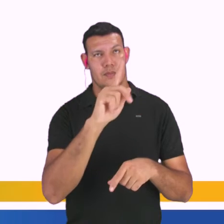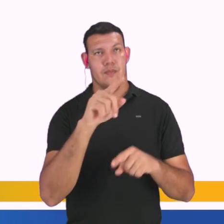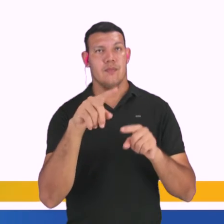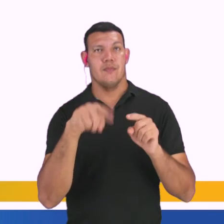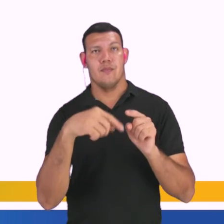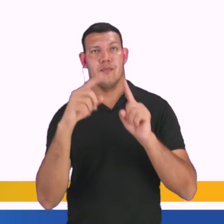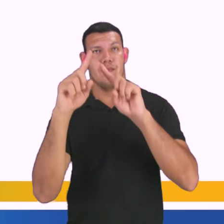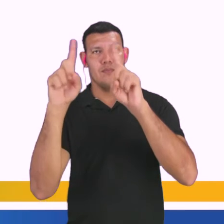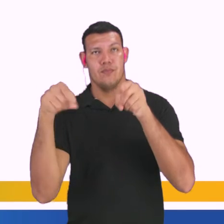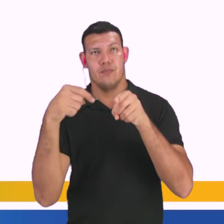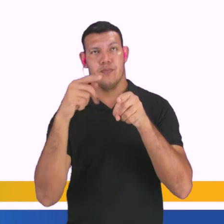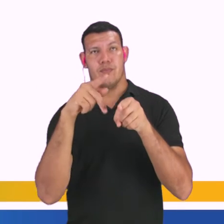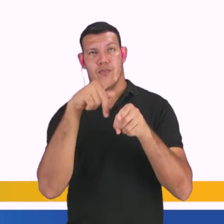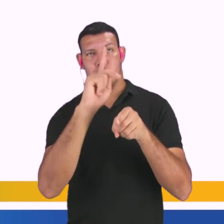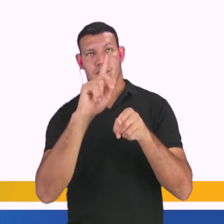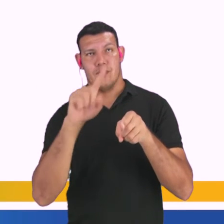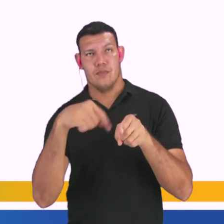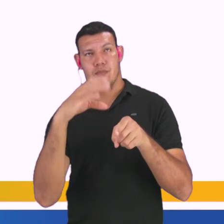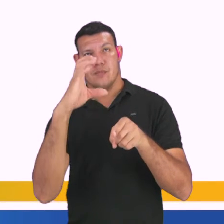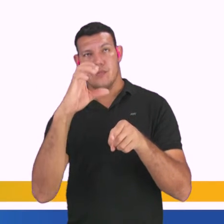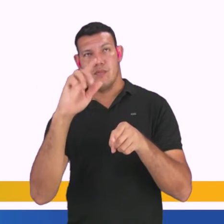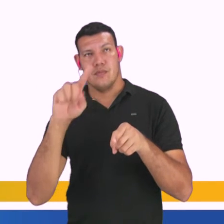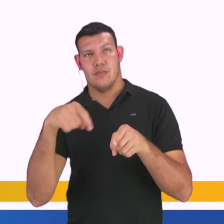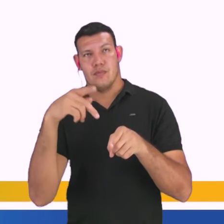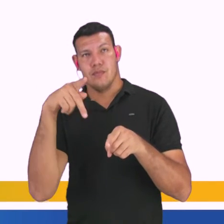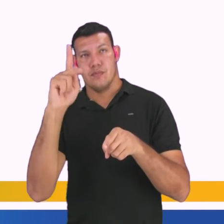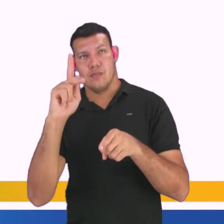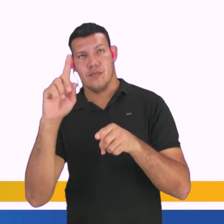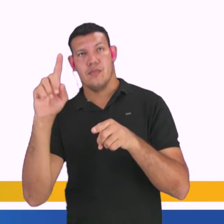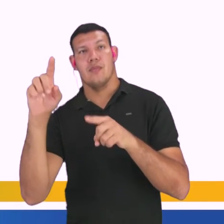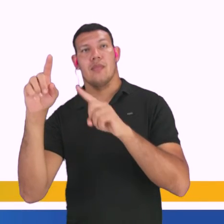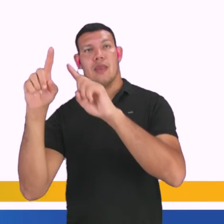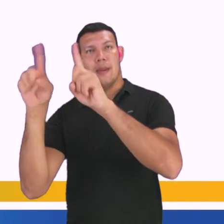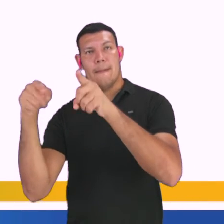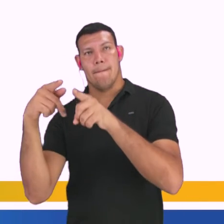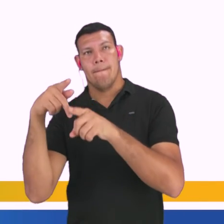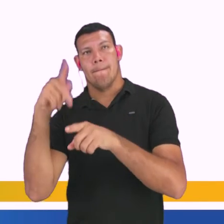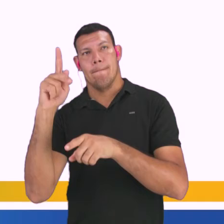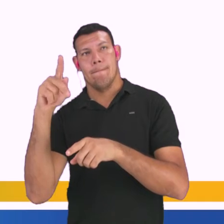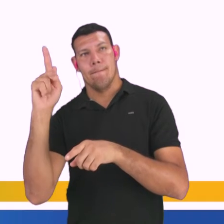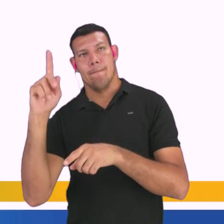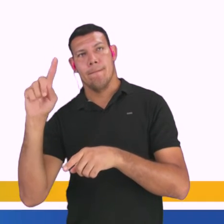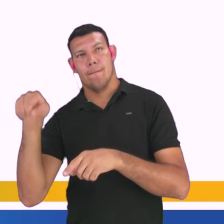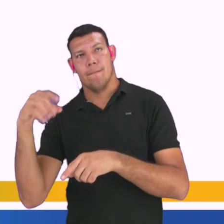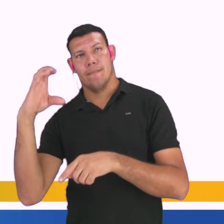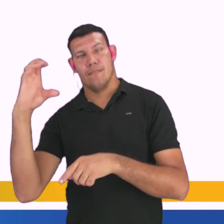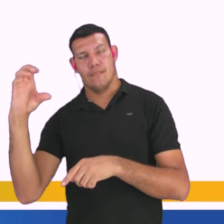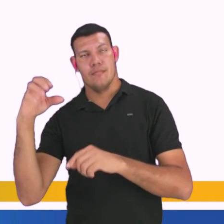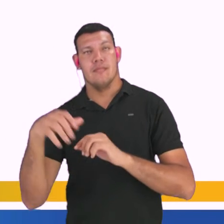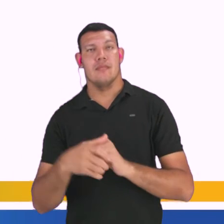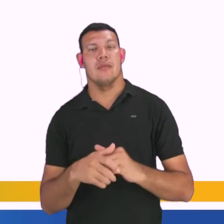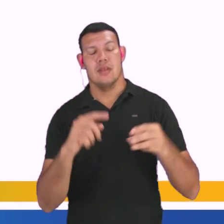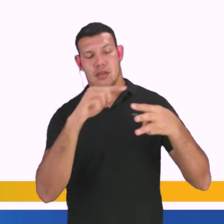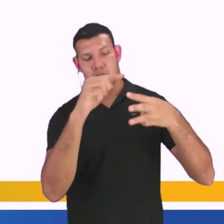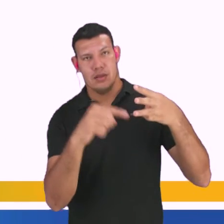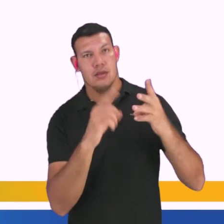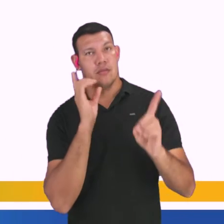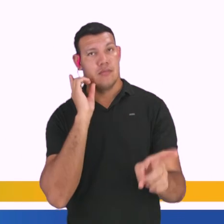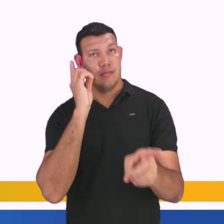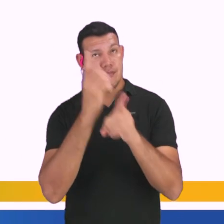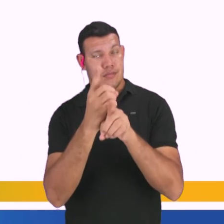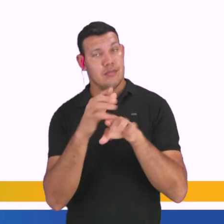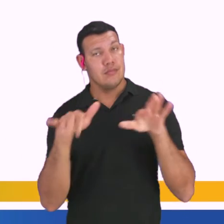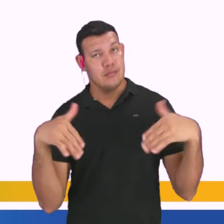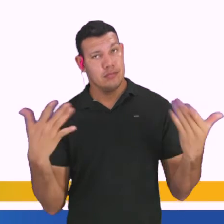o cara cara e coroa tão quando você analisa o conjunto E nós vamos encontrar esses três